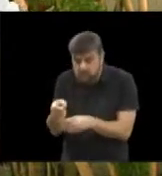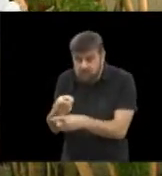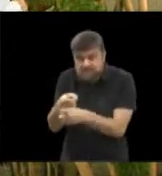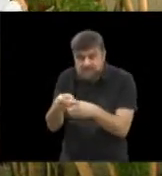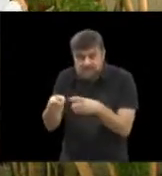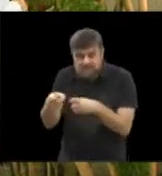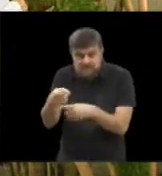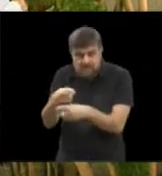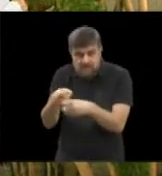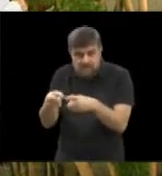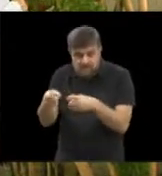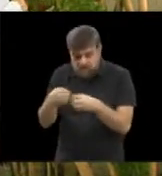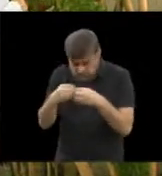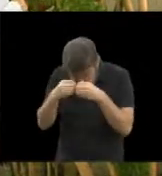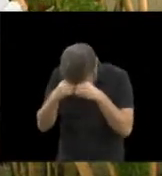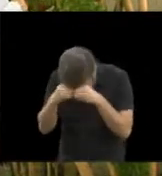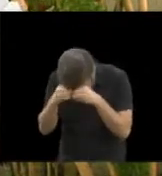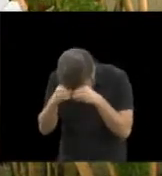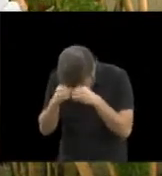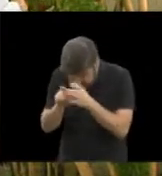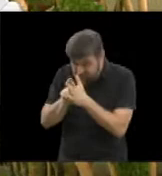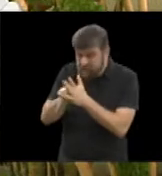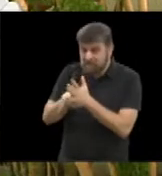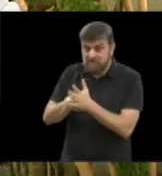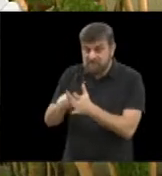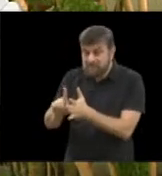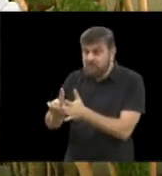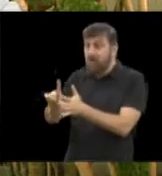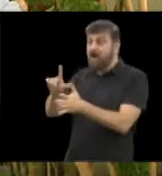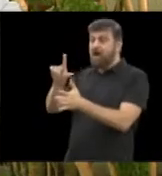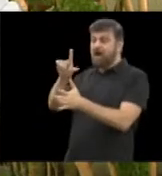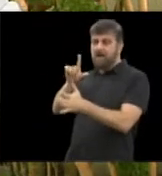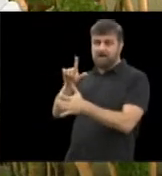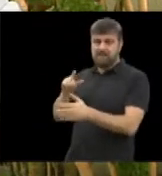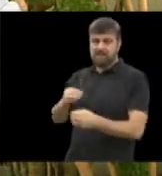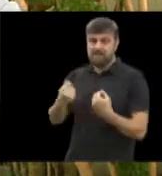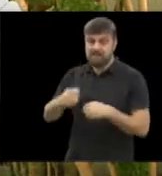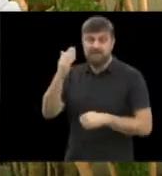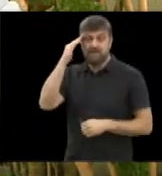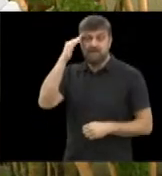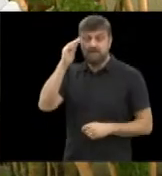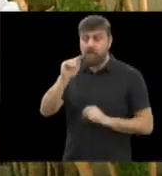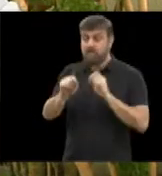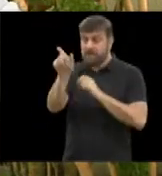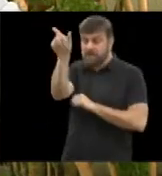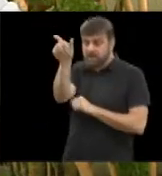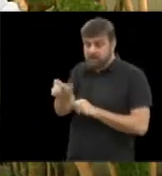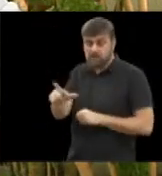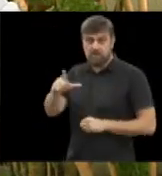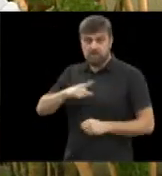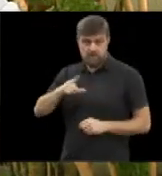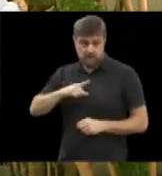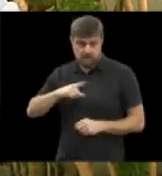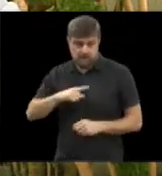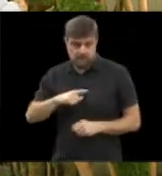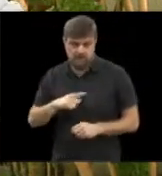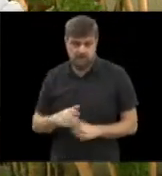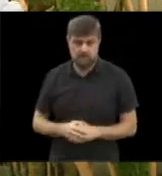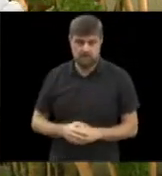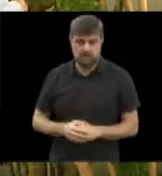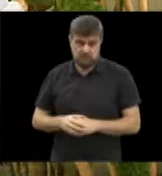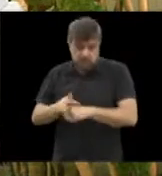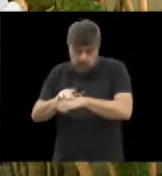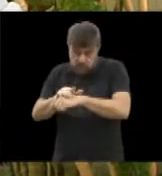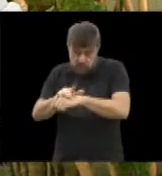faz, eu sempre peço uma investigação sorológica antes. Eu preciso saber o quê? Esse paciente ele tem